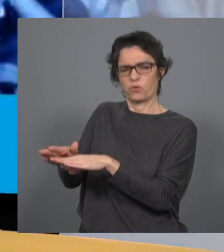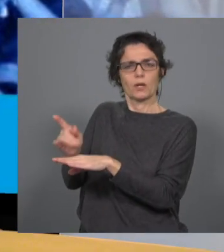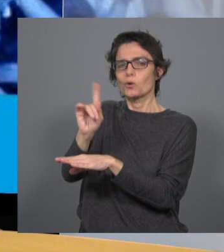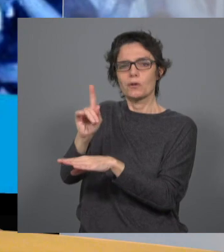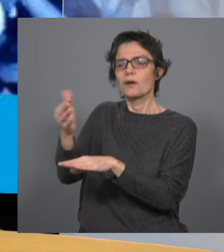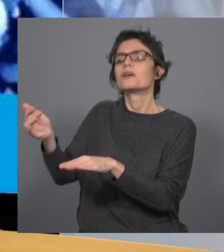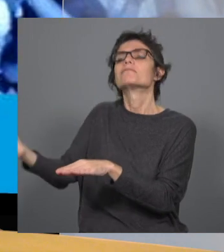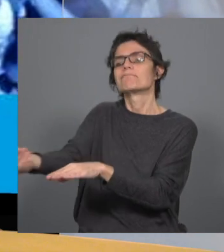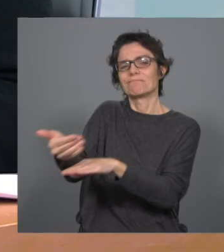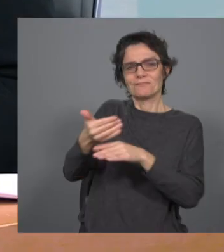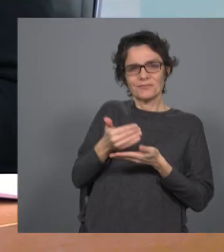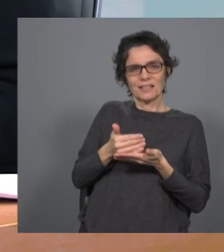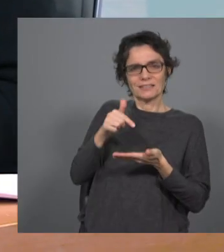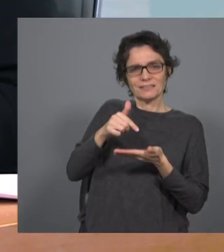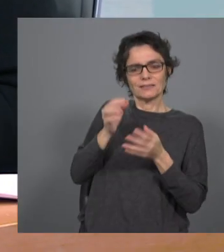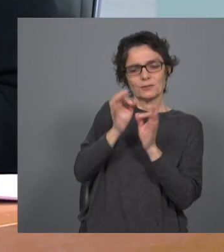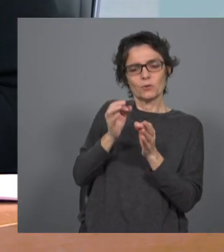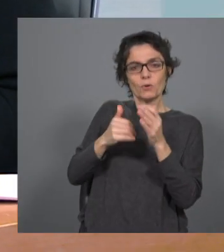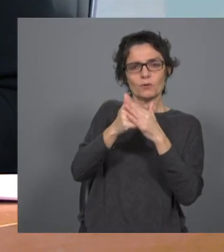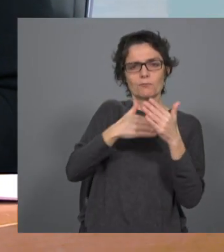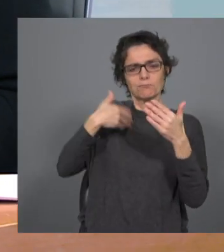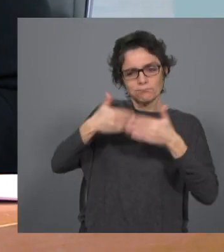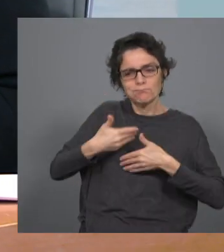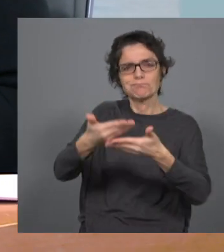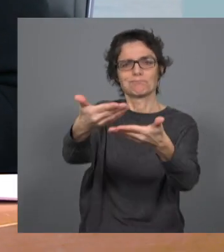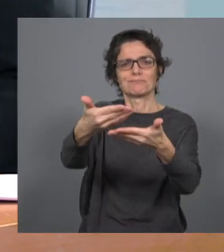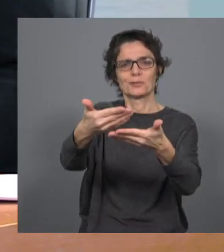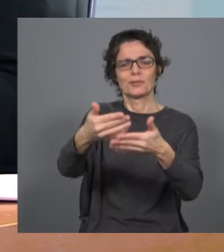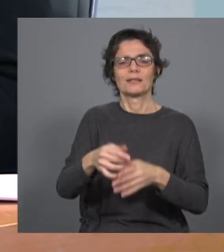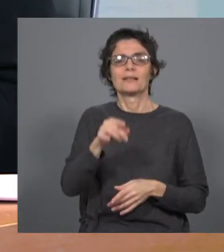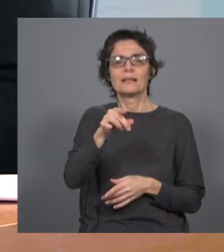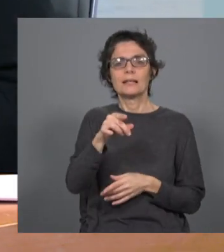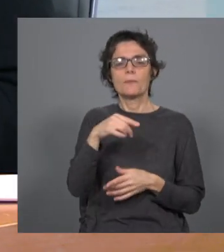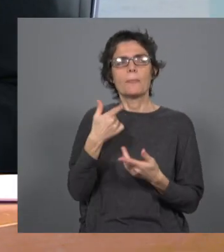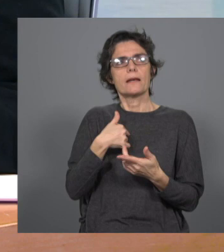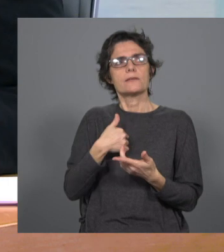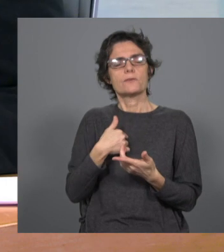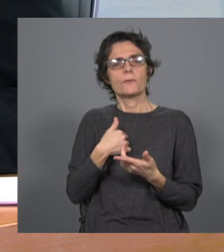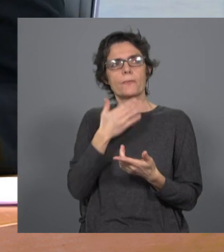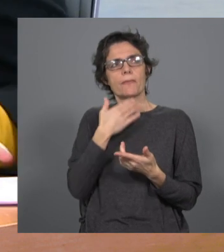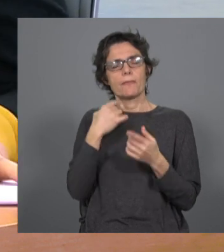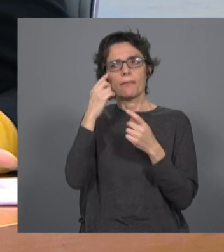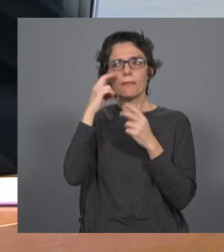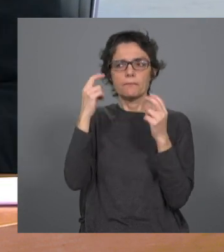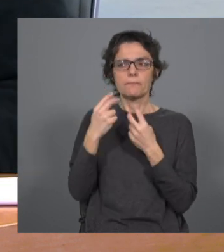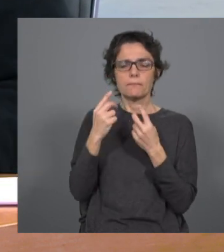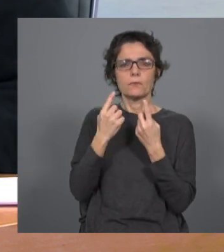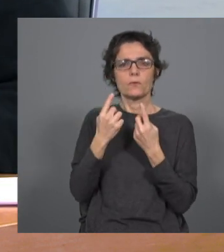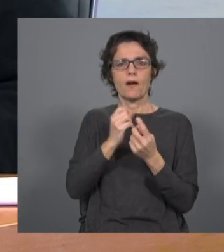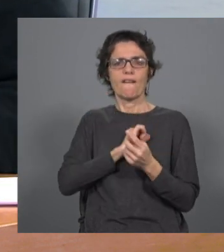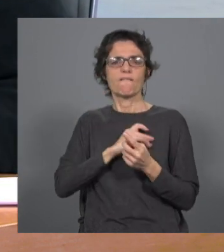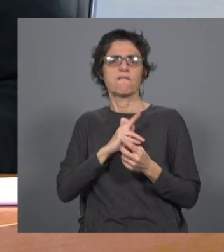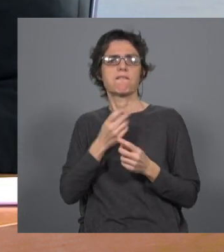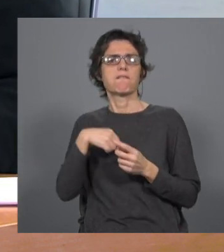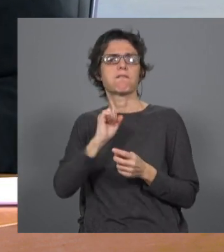estas leituras também questionam a nossa fé e a nossa postura face a como é que nos relacionamos. E uma delas é como cristãos